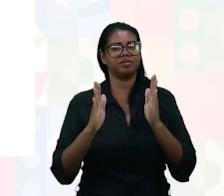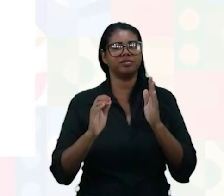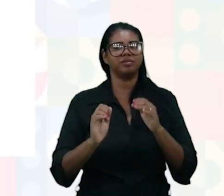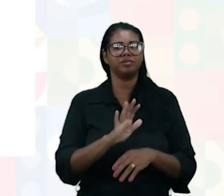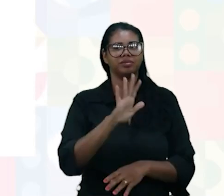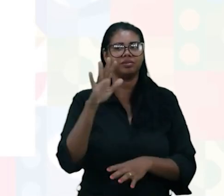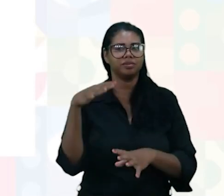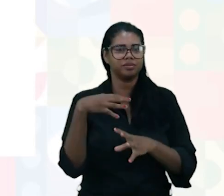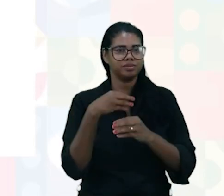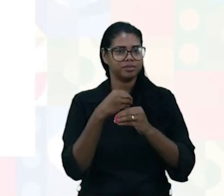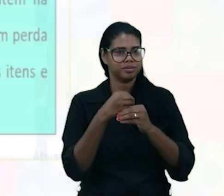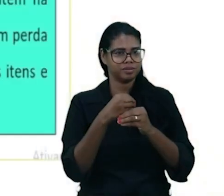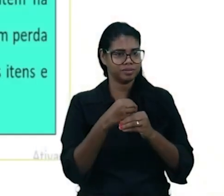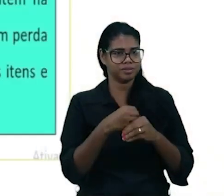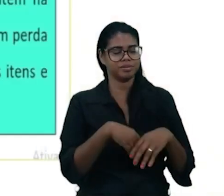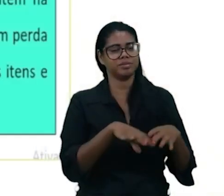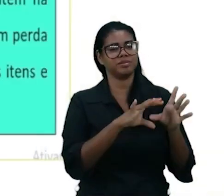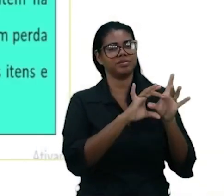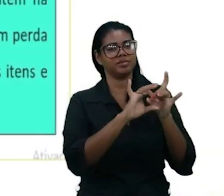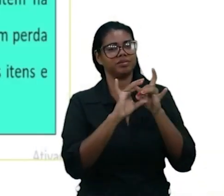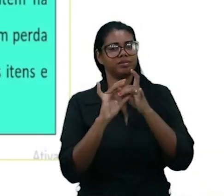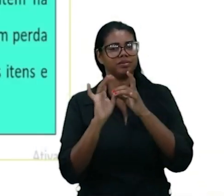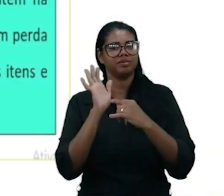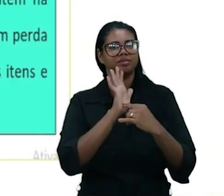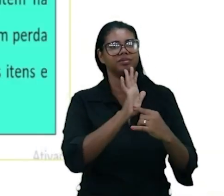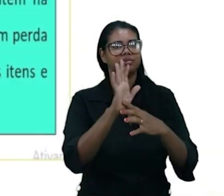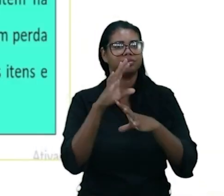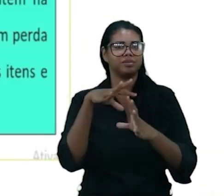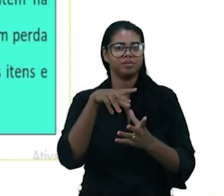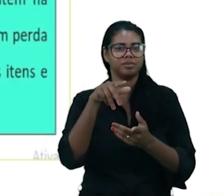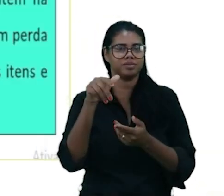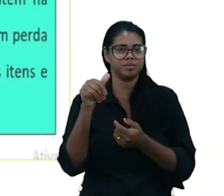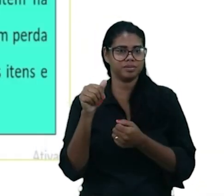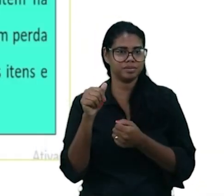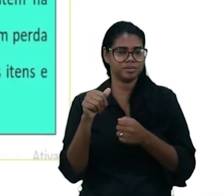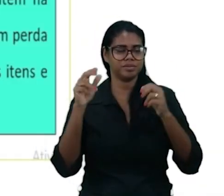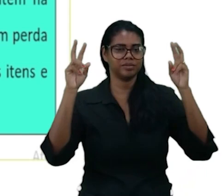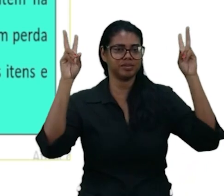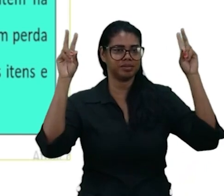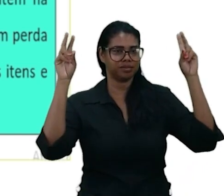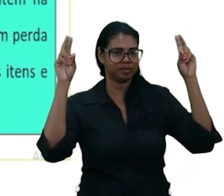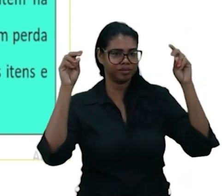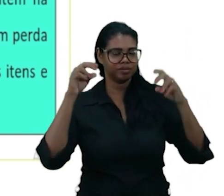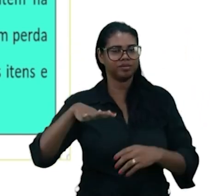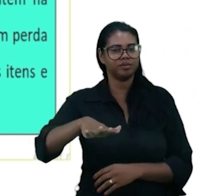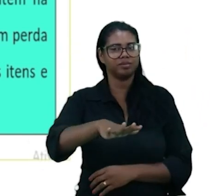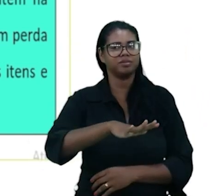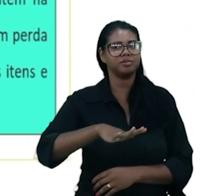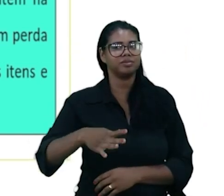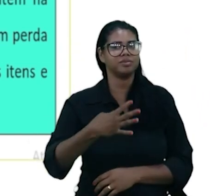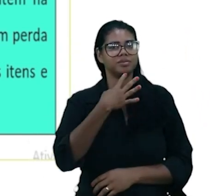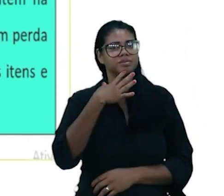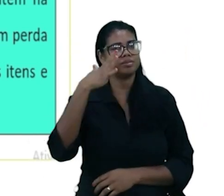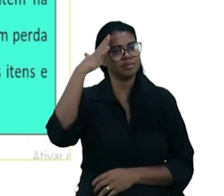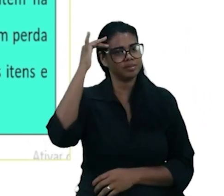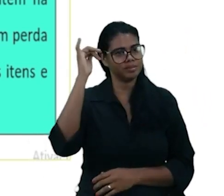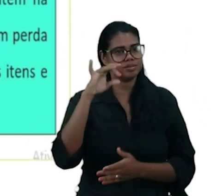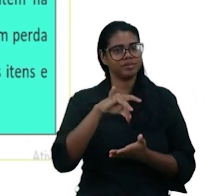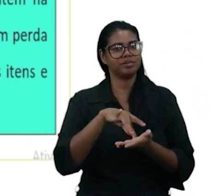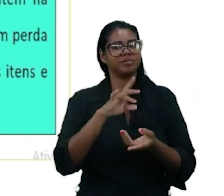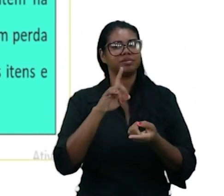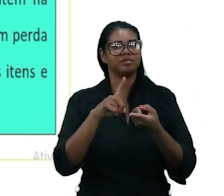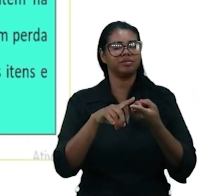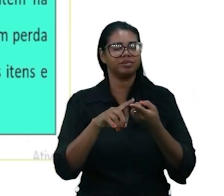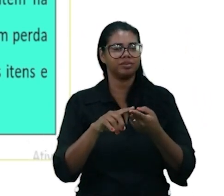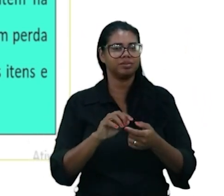de assunto que serve para representar o tema global, ou seja, aquele grande tema, aquela grande área do conhecimento, de um recurso por meio de